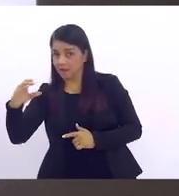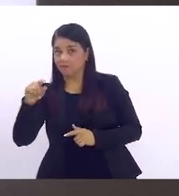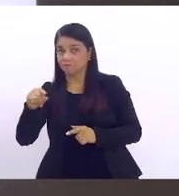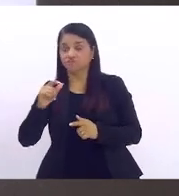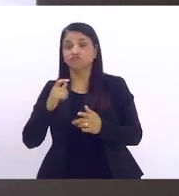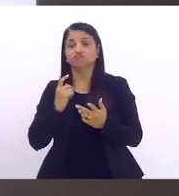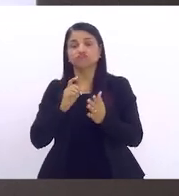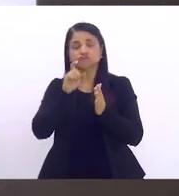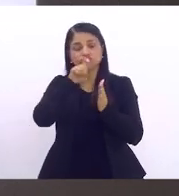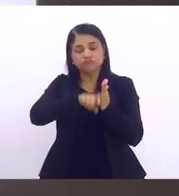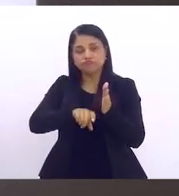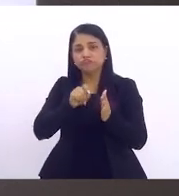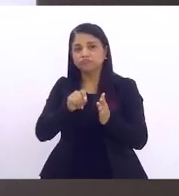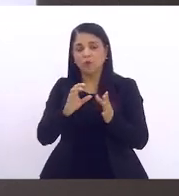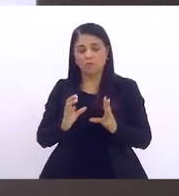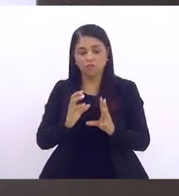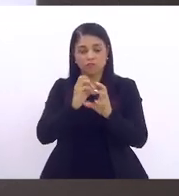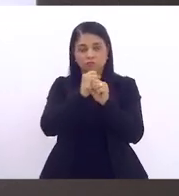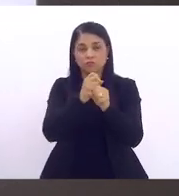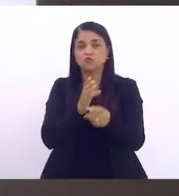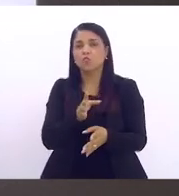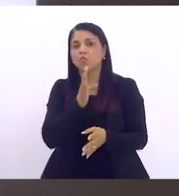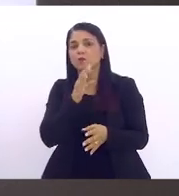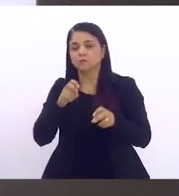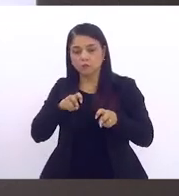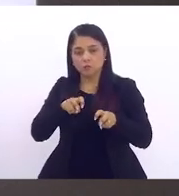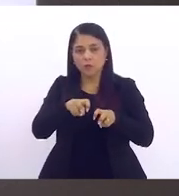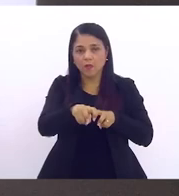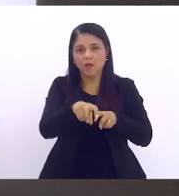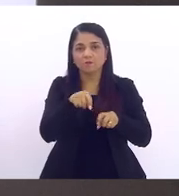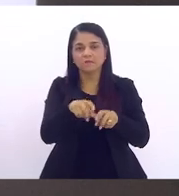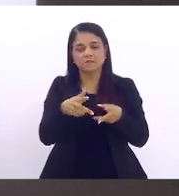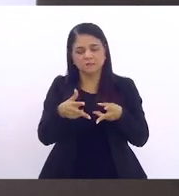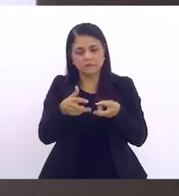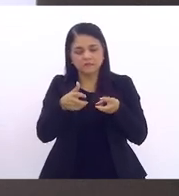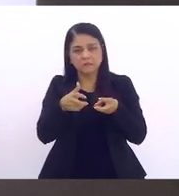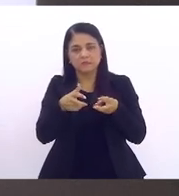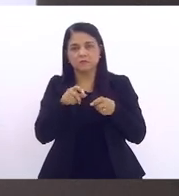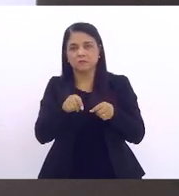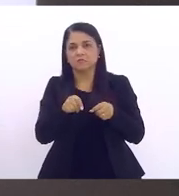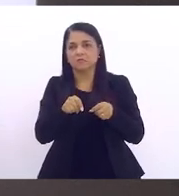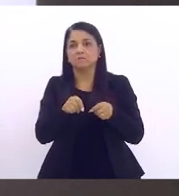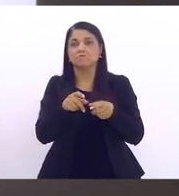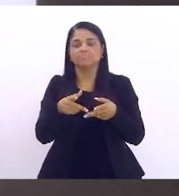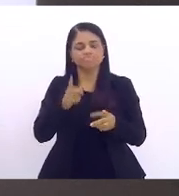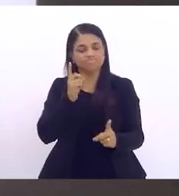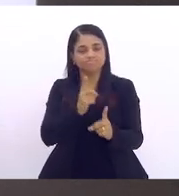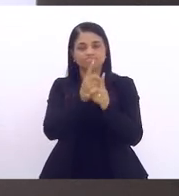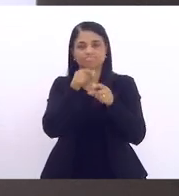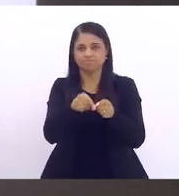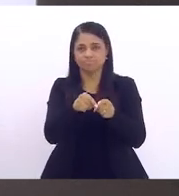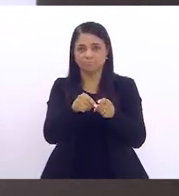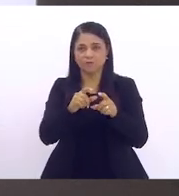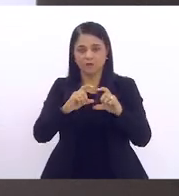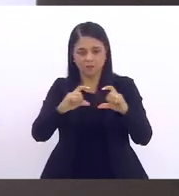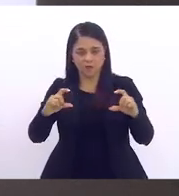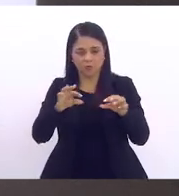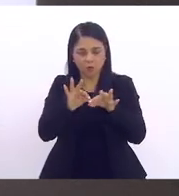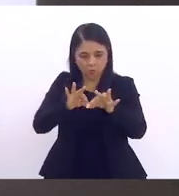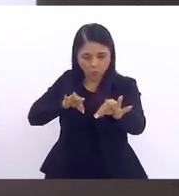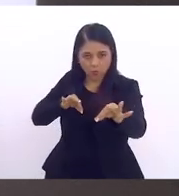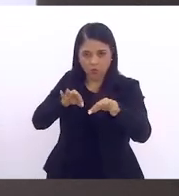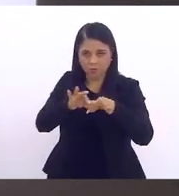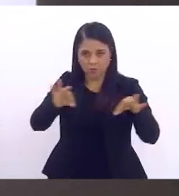será calculado Com base no reconhecimento do veículo através de sensores capazes de identificar altura Largura comprimento